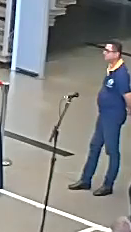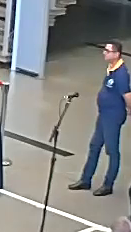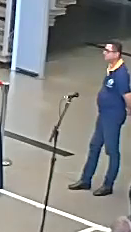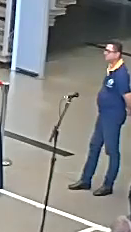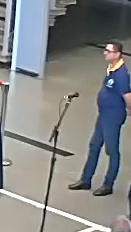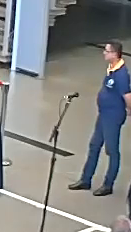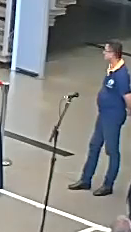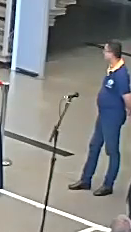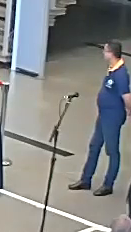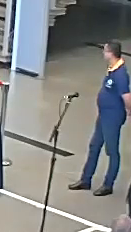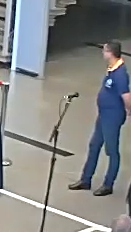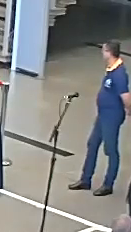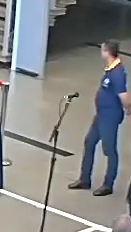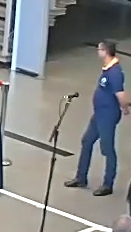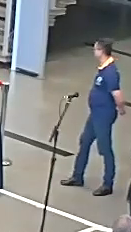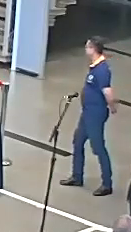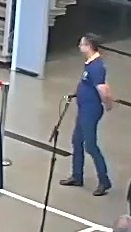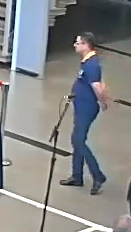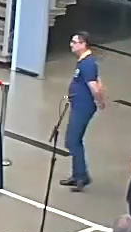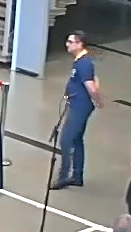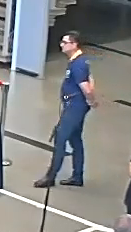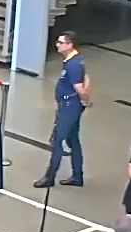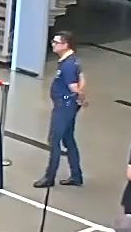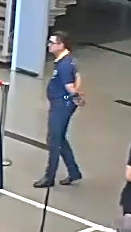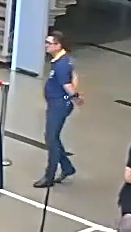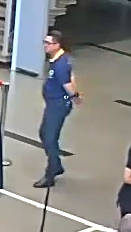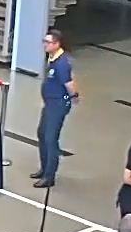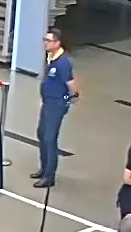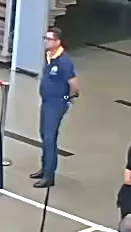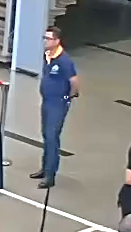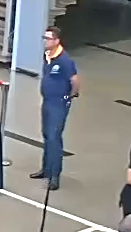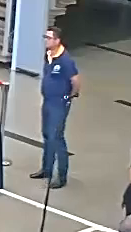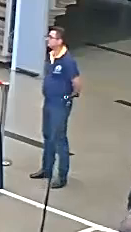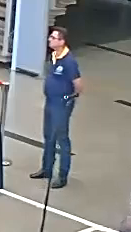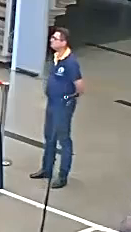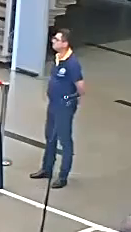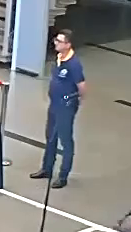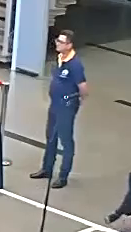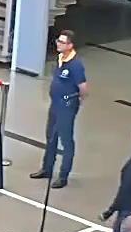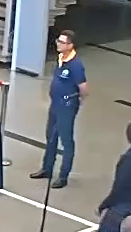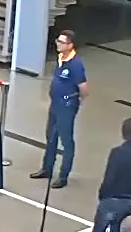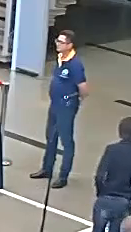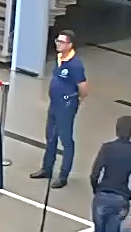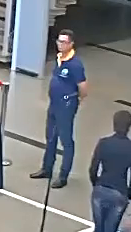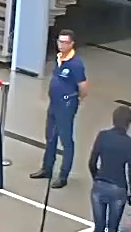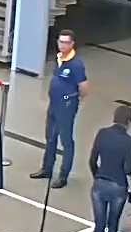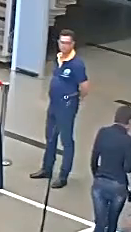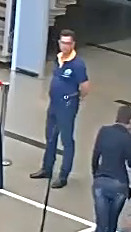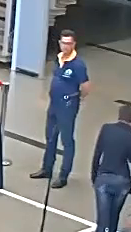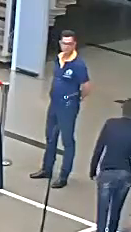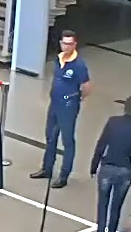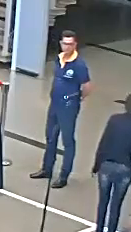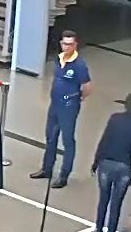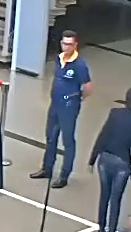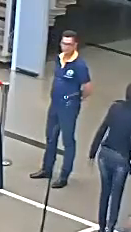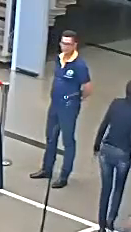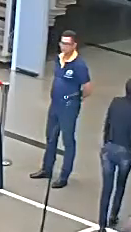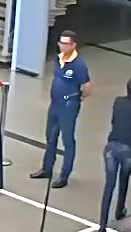hein Eu quero convidar então agora para sua fala a Terezinha Rocha que é conselheira de